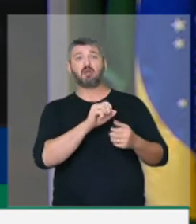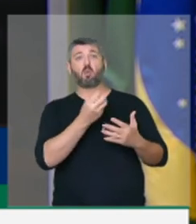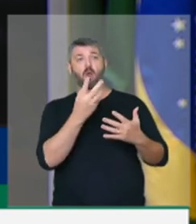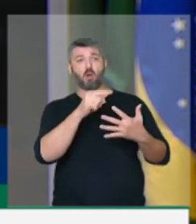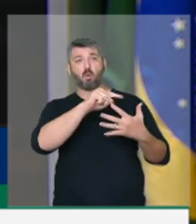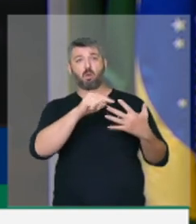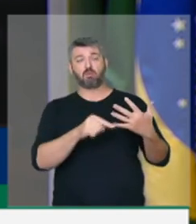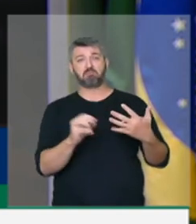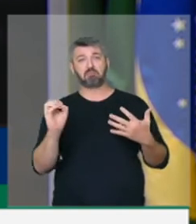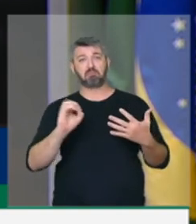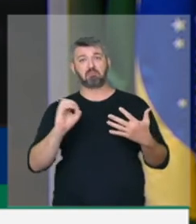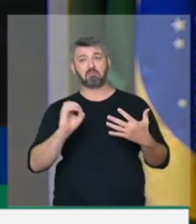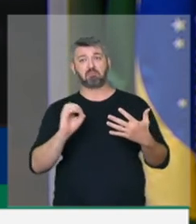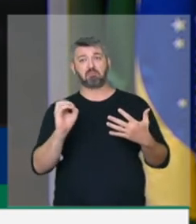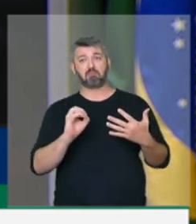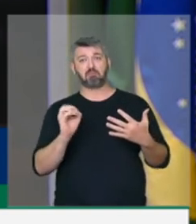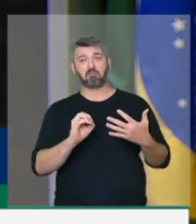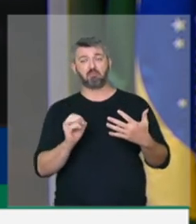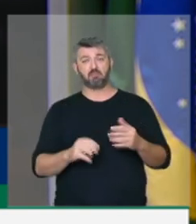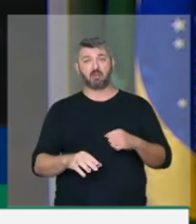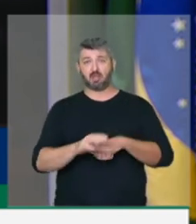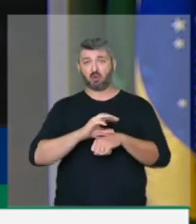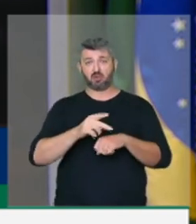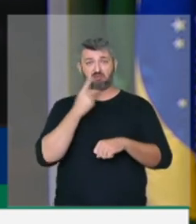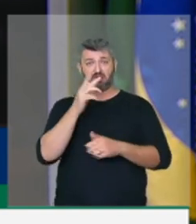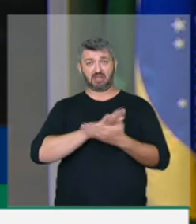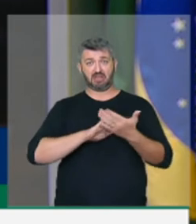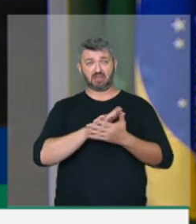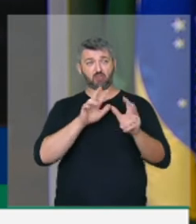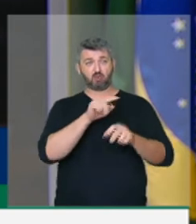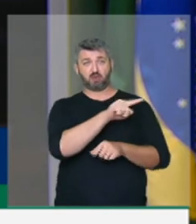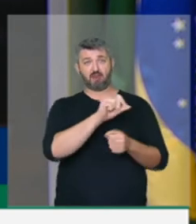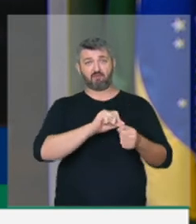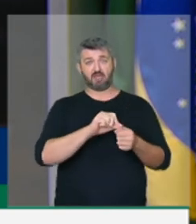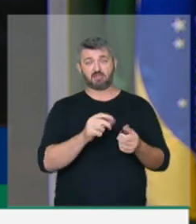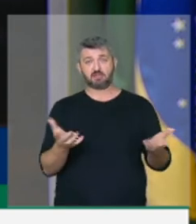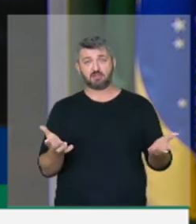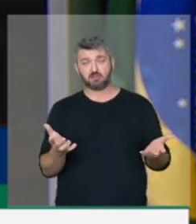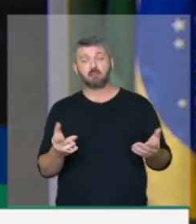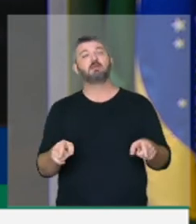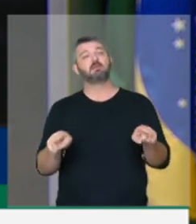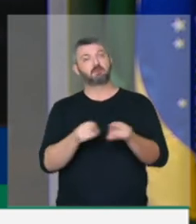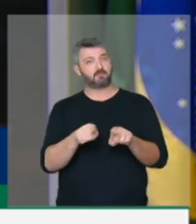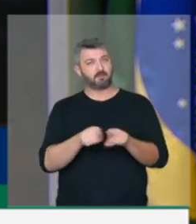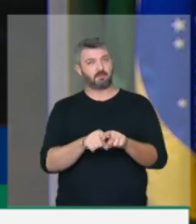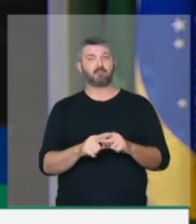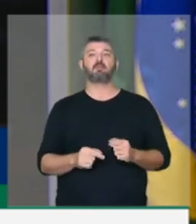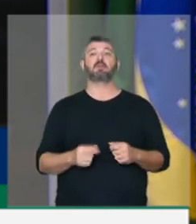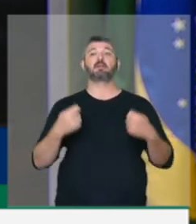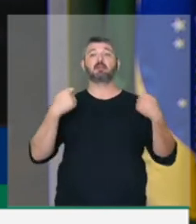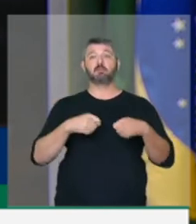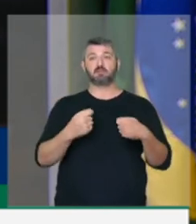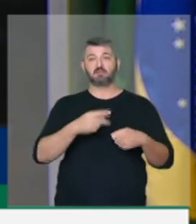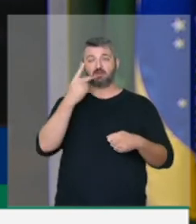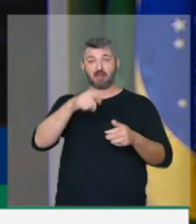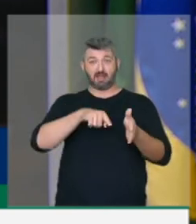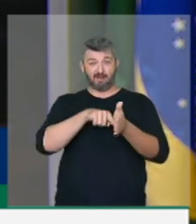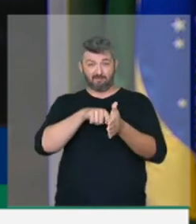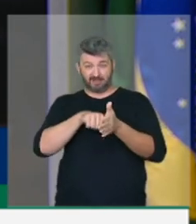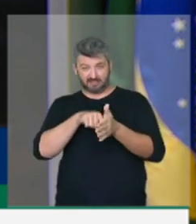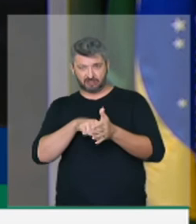Silveira são caracterizados na Constituição Federal como inafiançáveis. Da mesma forma, temos que dizer que o inquérito